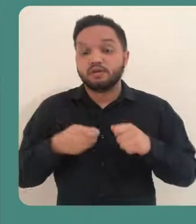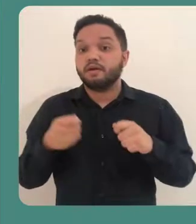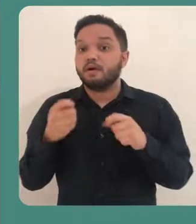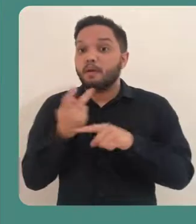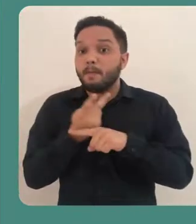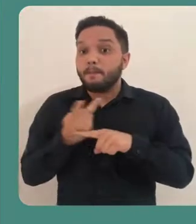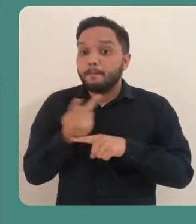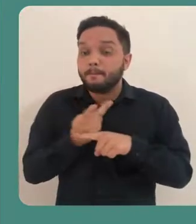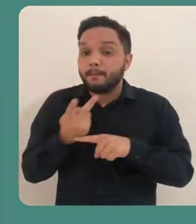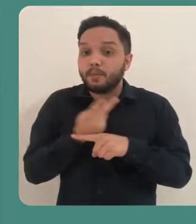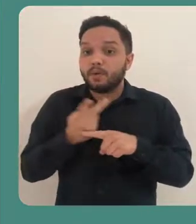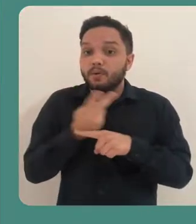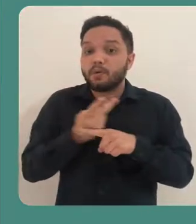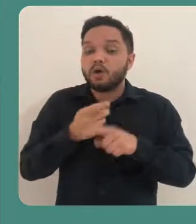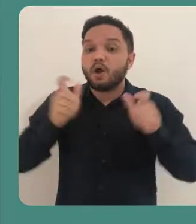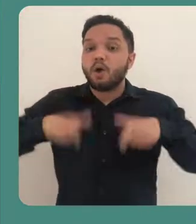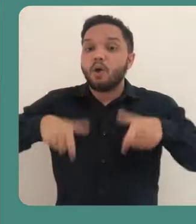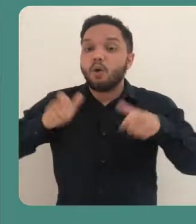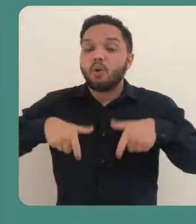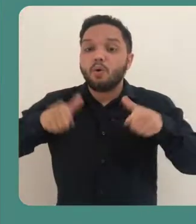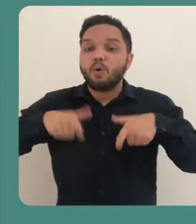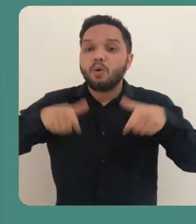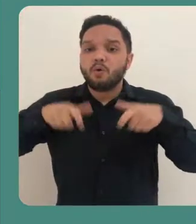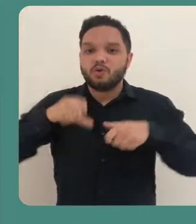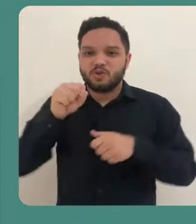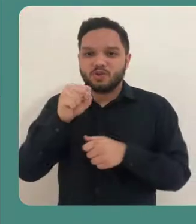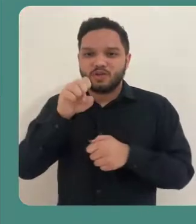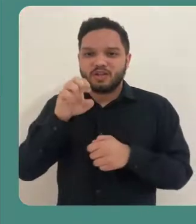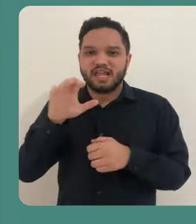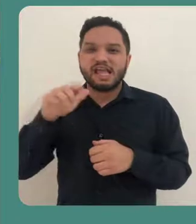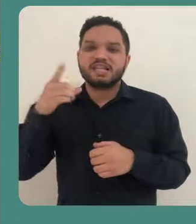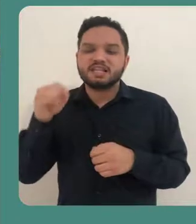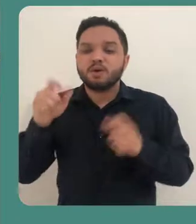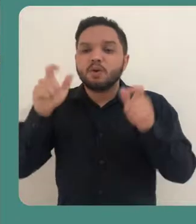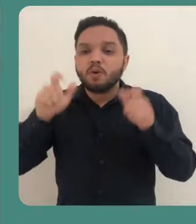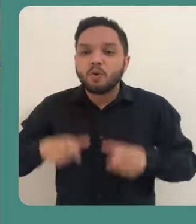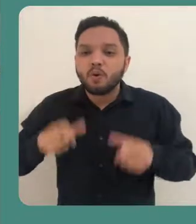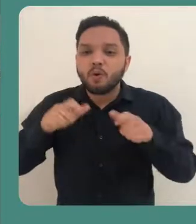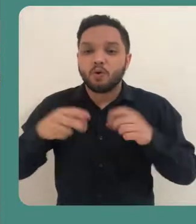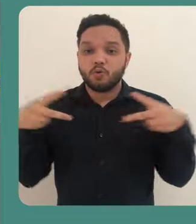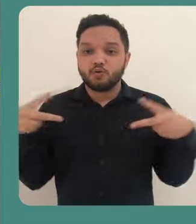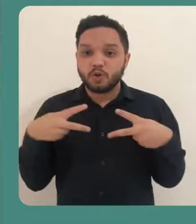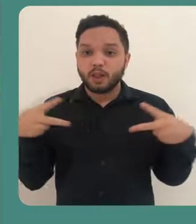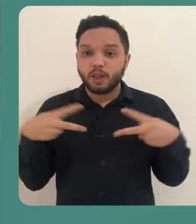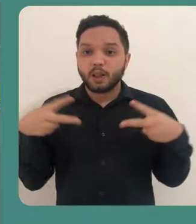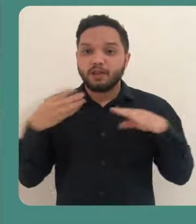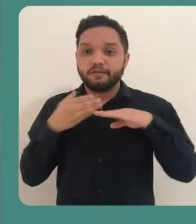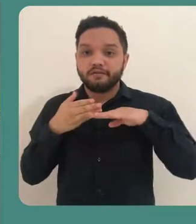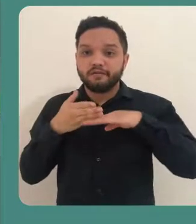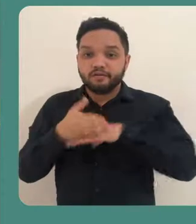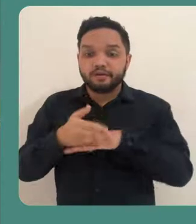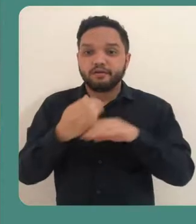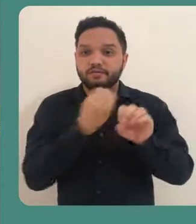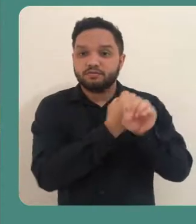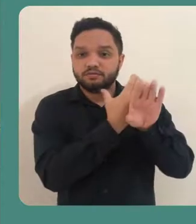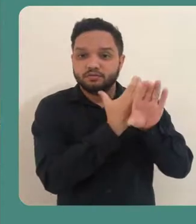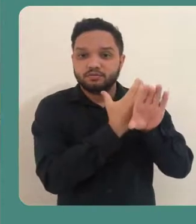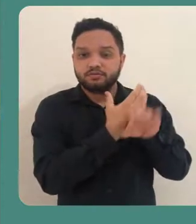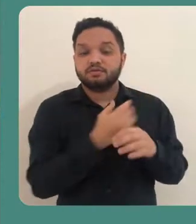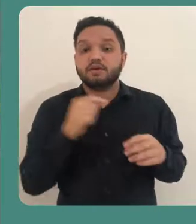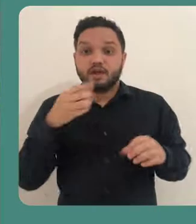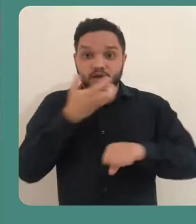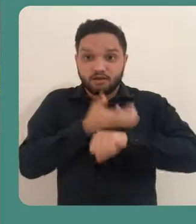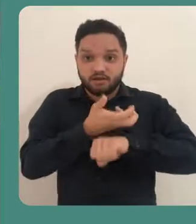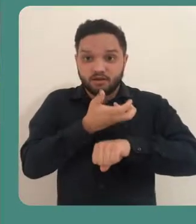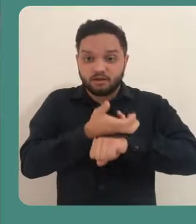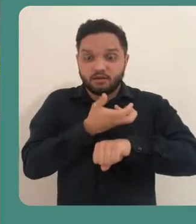a sessão onde você quer que apareça o link para sala de web conferência nessa disciplina eu vou instalar